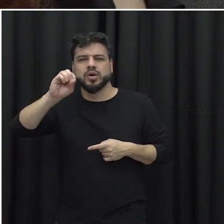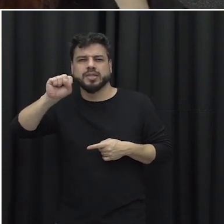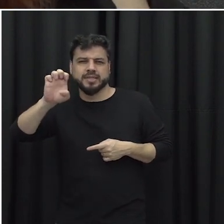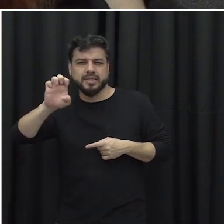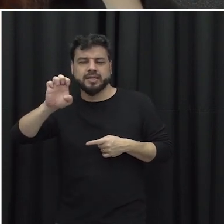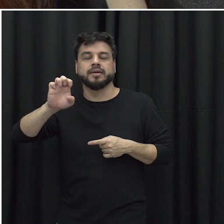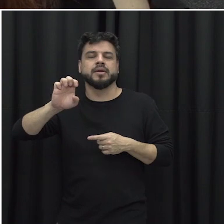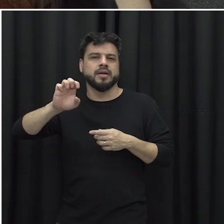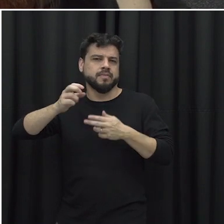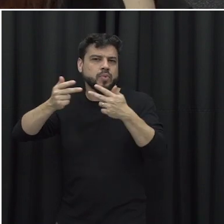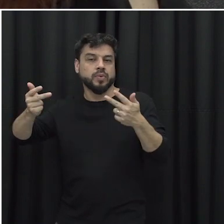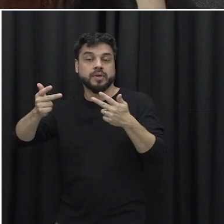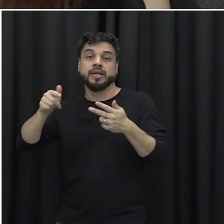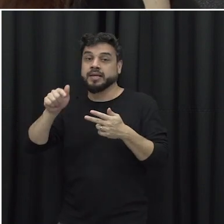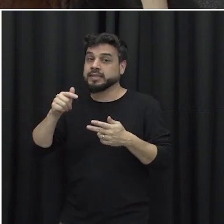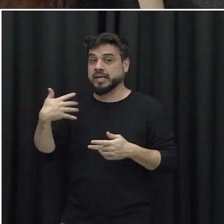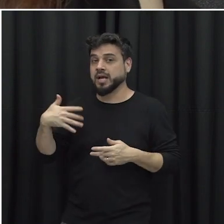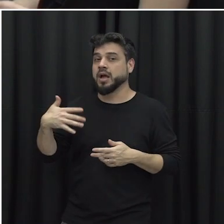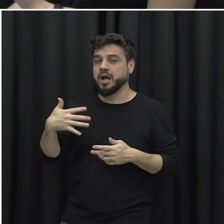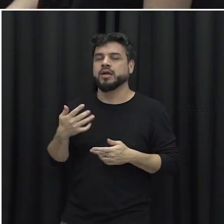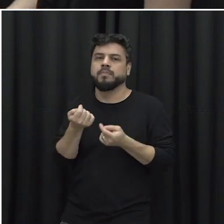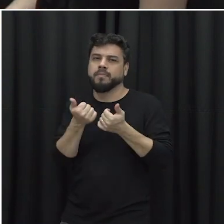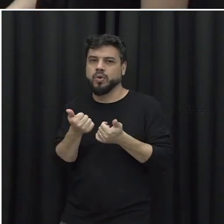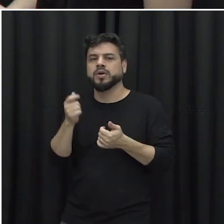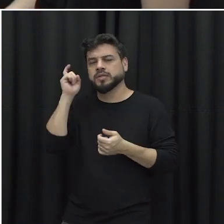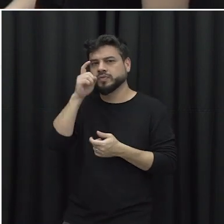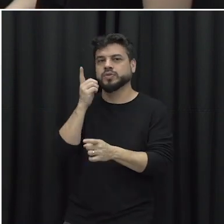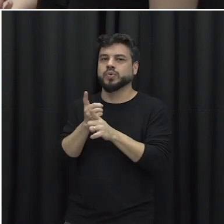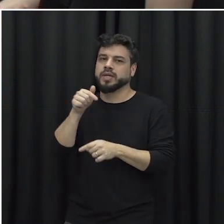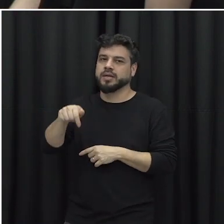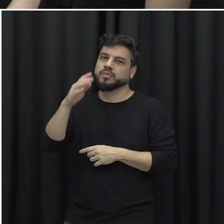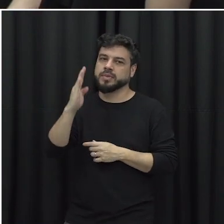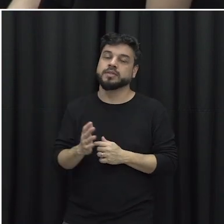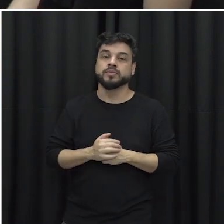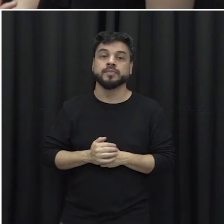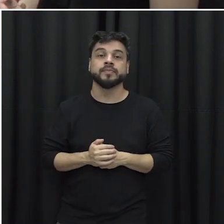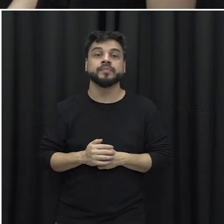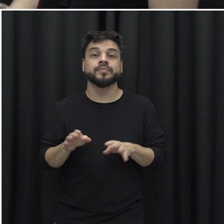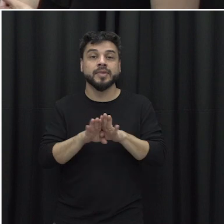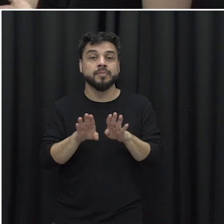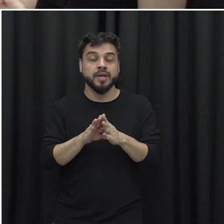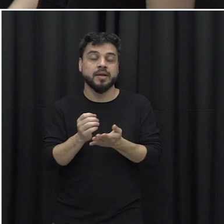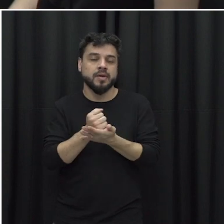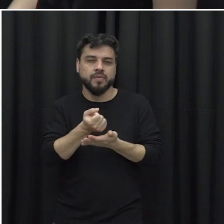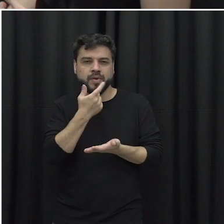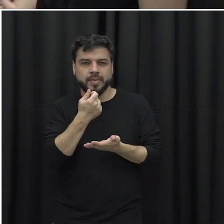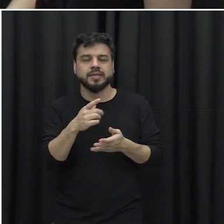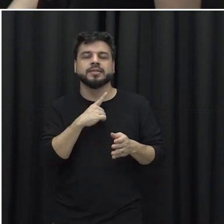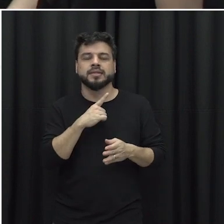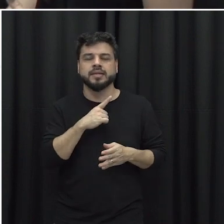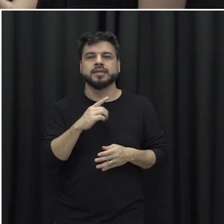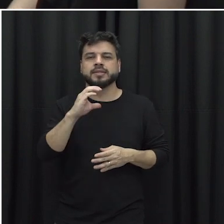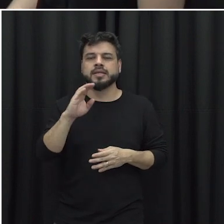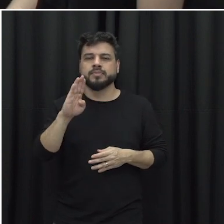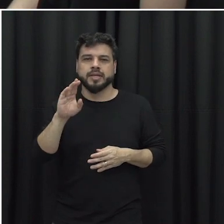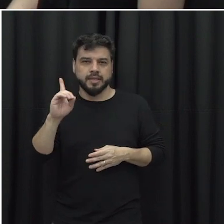é difícil de encontrar o Mevatil aqui no Brasil. Também na farmácia nós temos o CBD da Prate, CBD pura, só CBD,